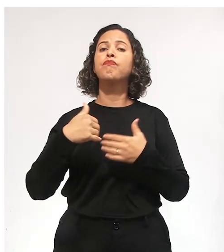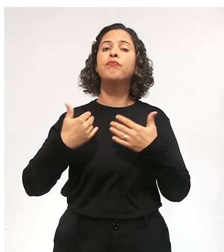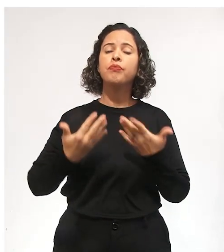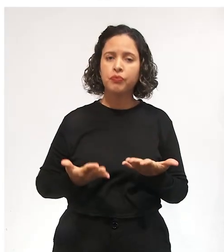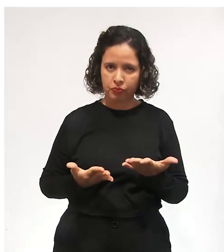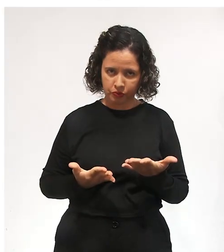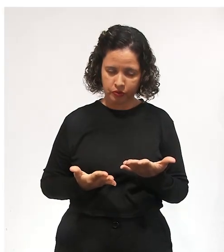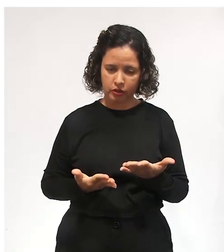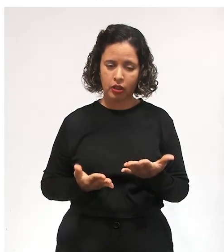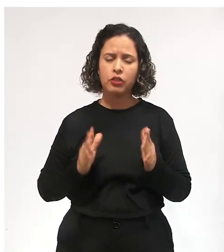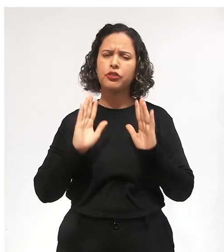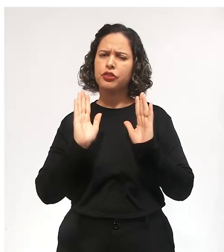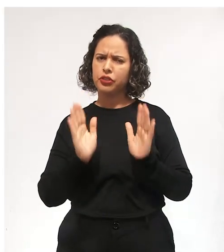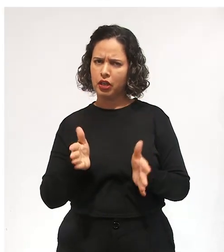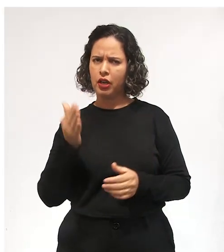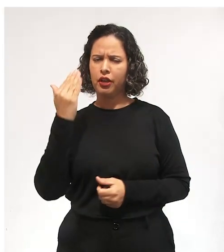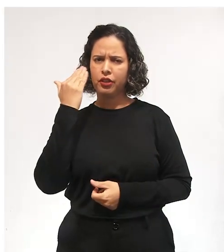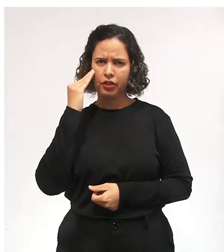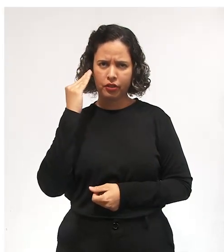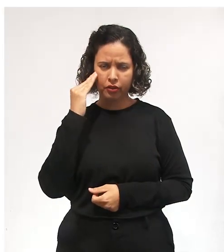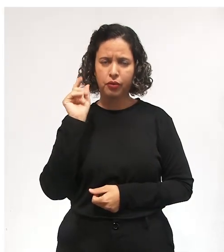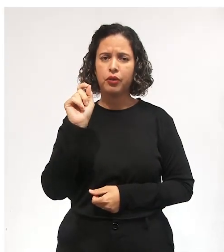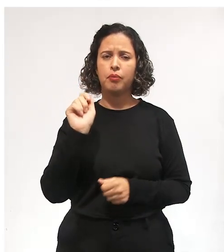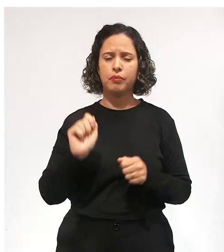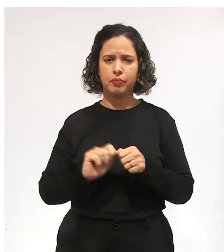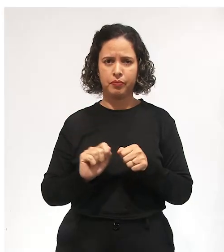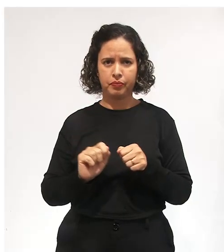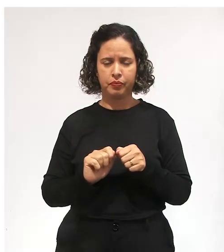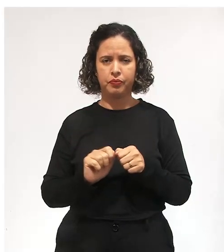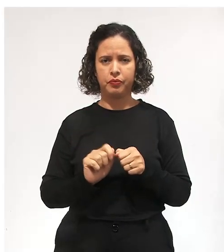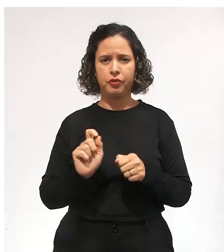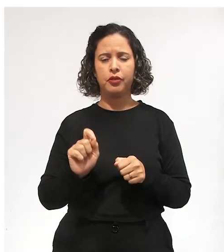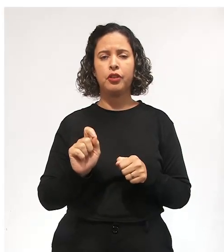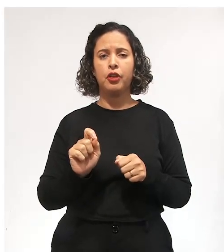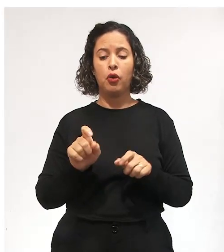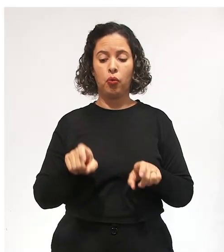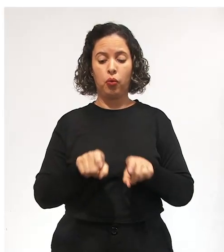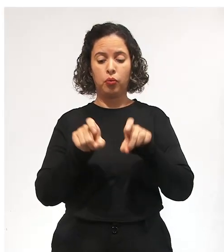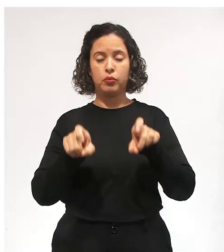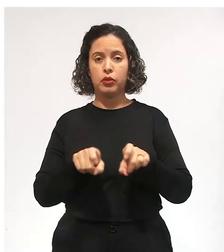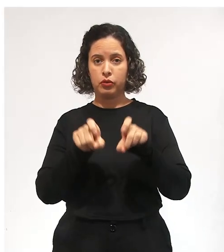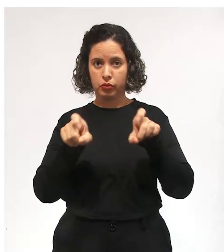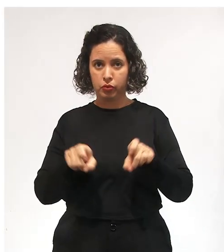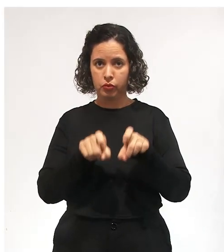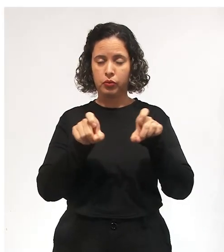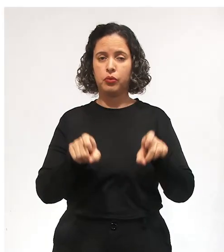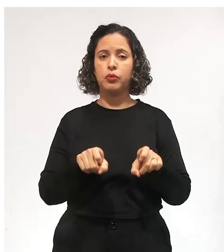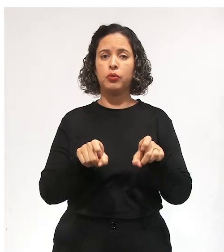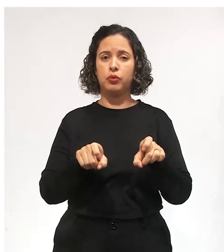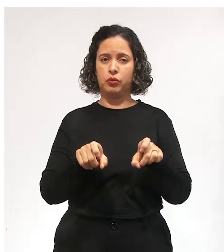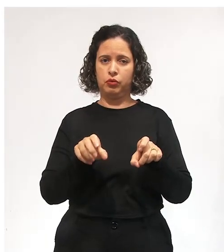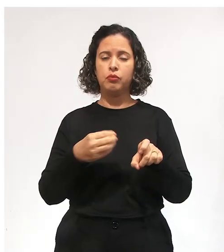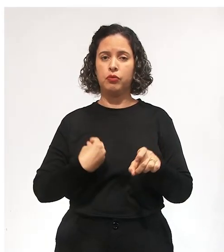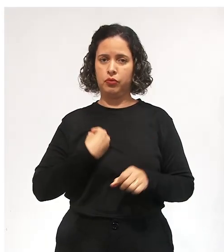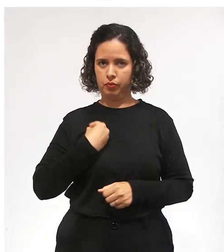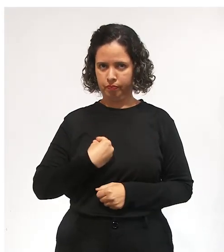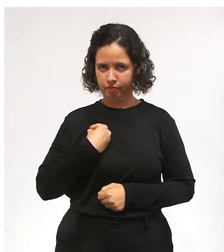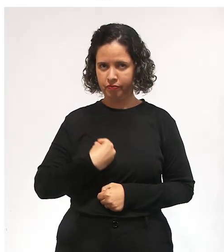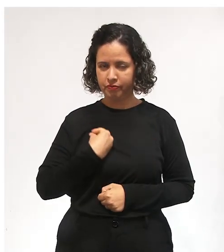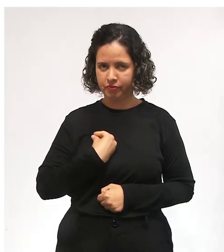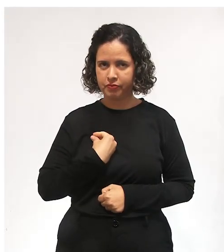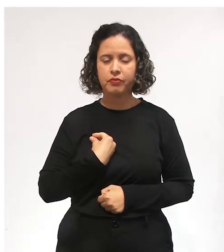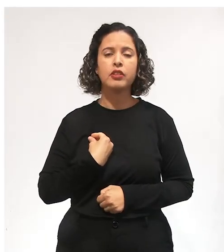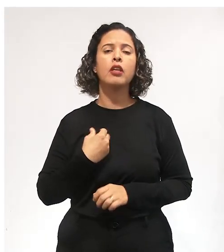sistema operacional a gente já entendeu que é para fazer o computador, o sistema computacional funcionar.